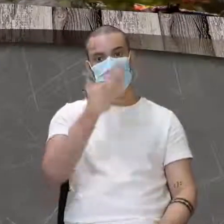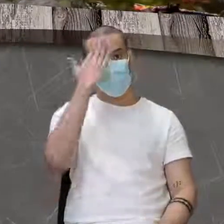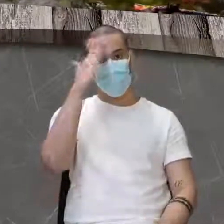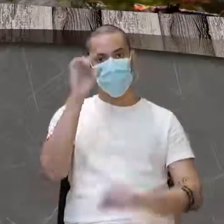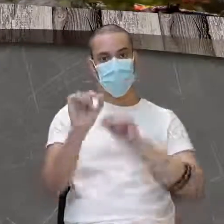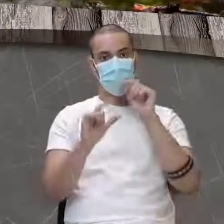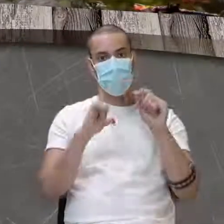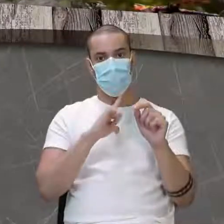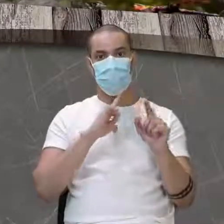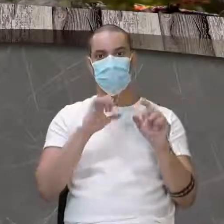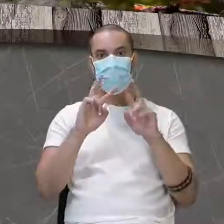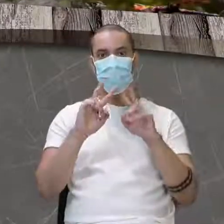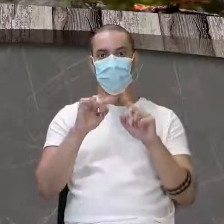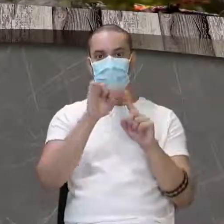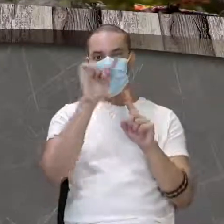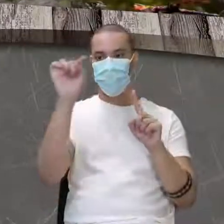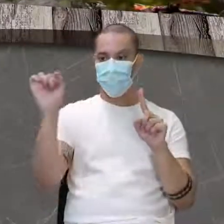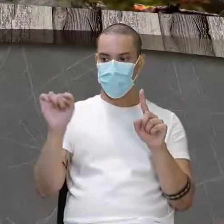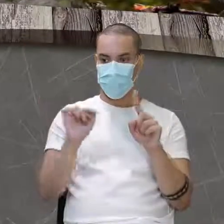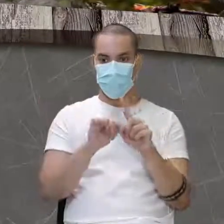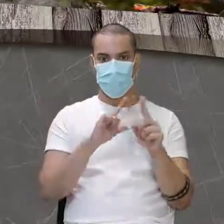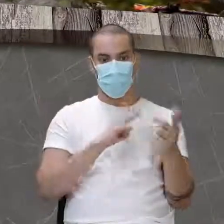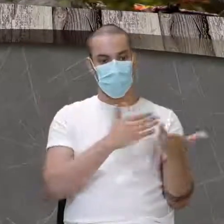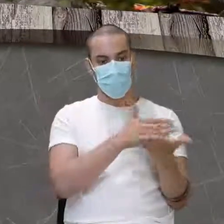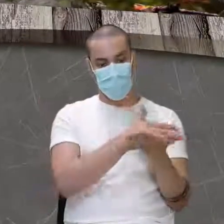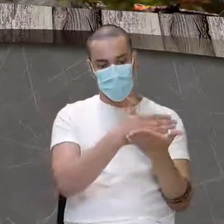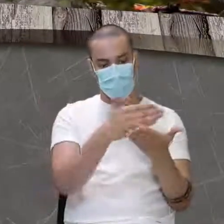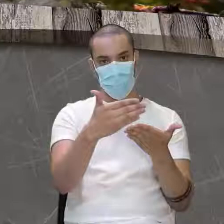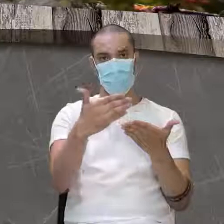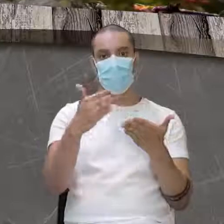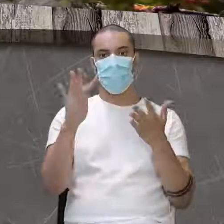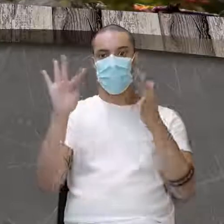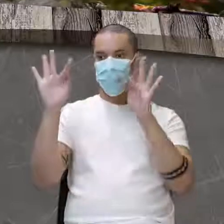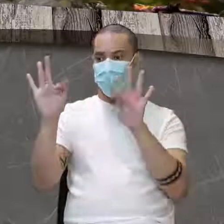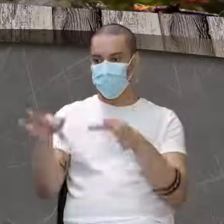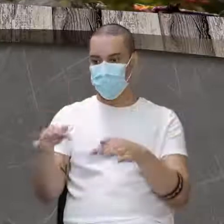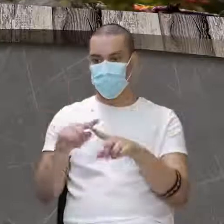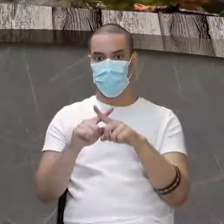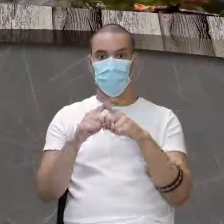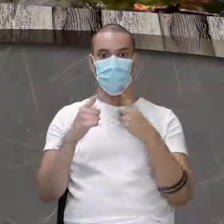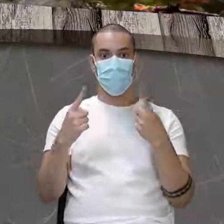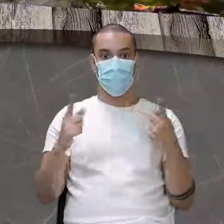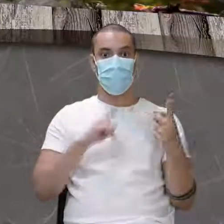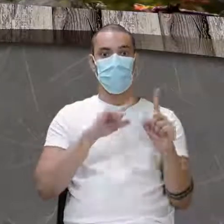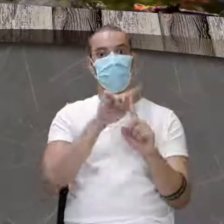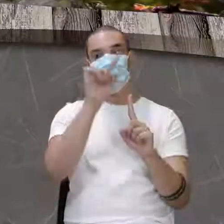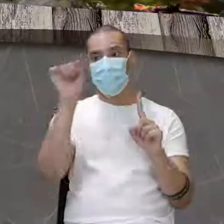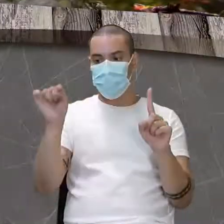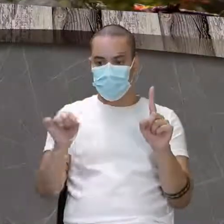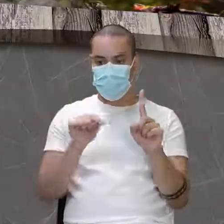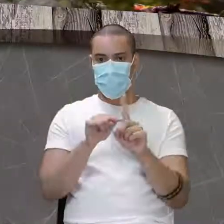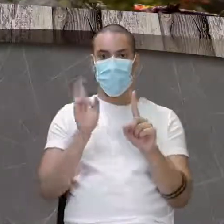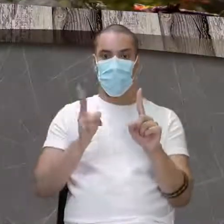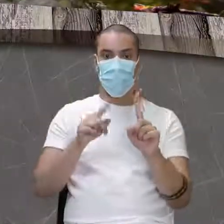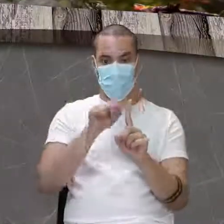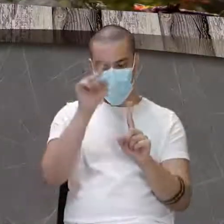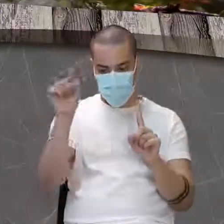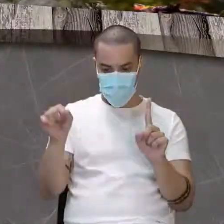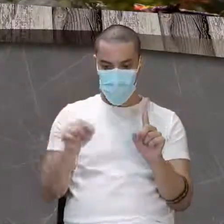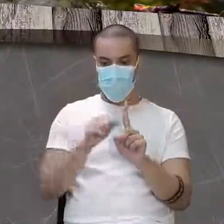ela tem uma ciclicidade. Se tem uma ciclicidade, tem um início, um meio, um fim, mas um reinício, né?